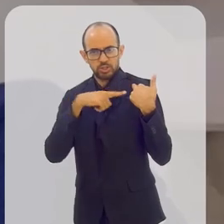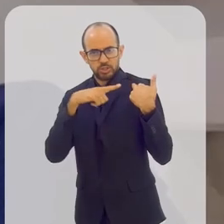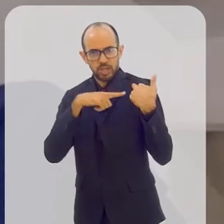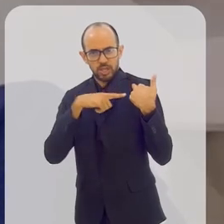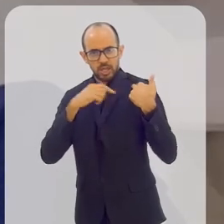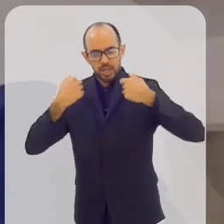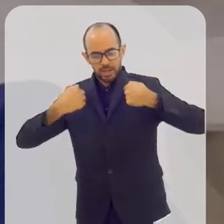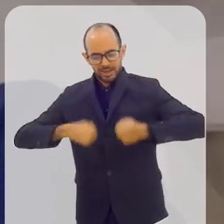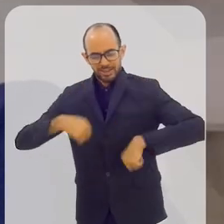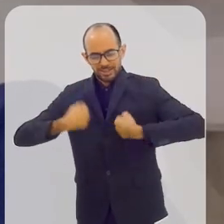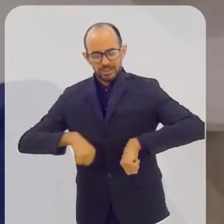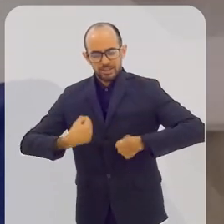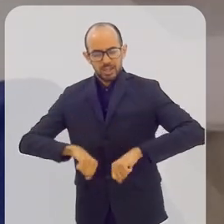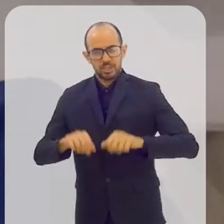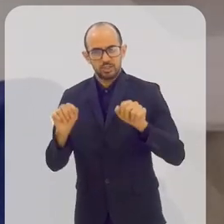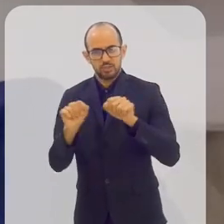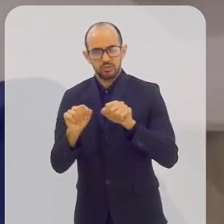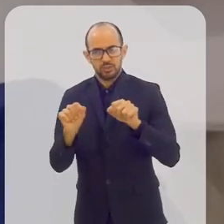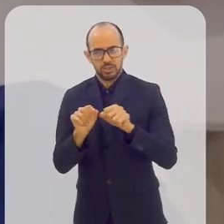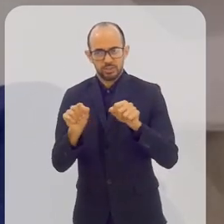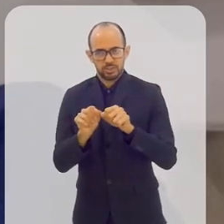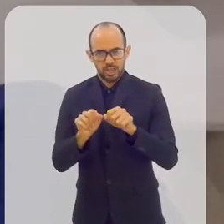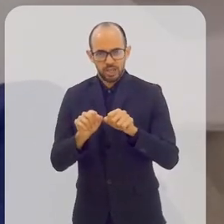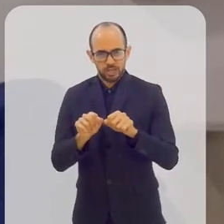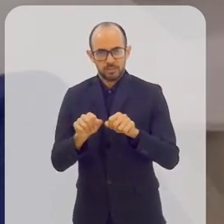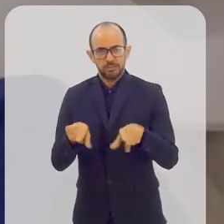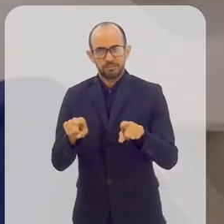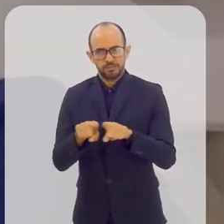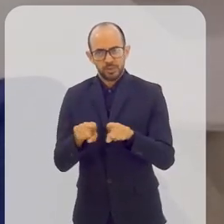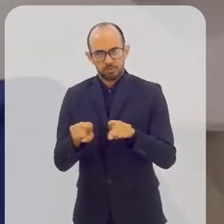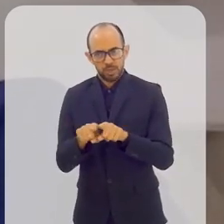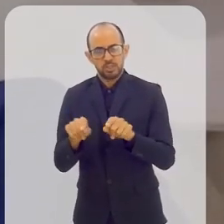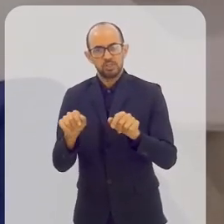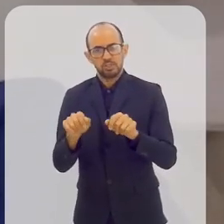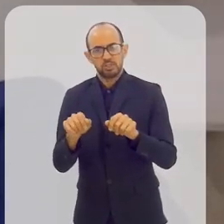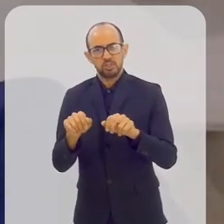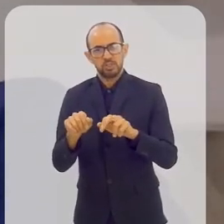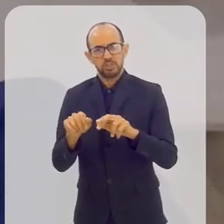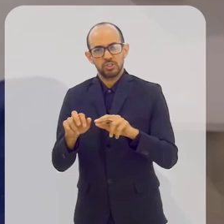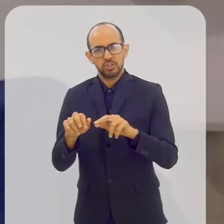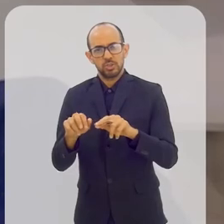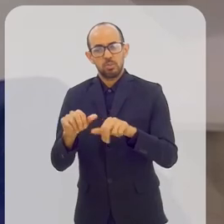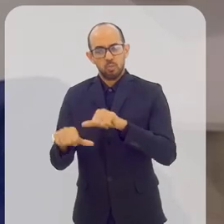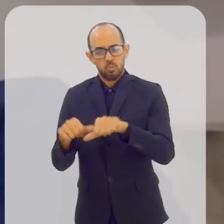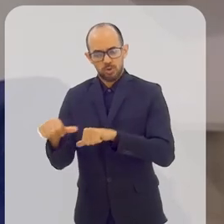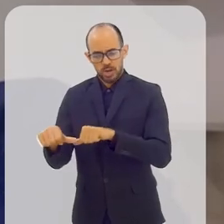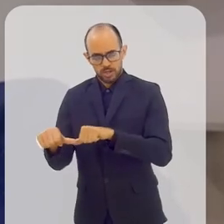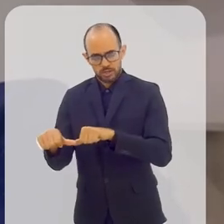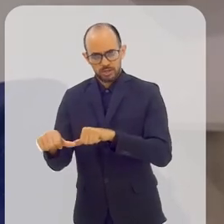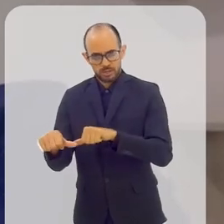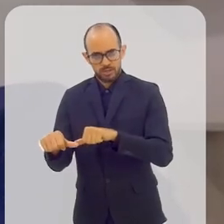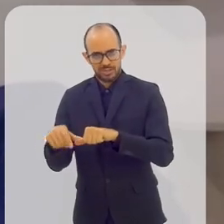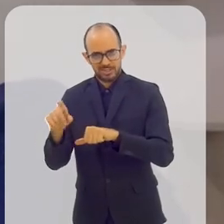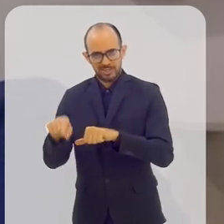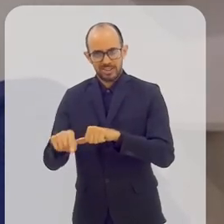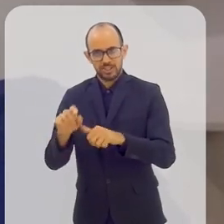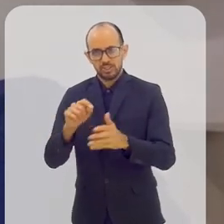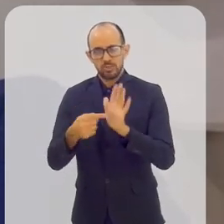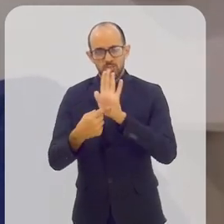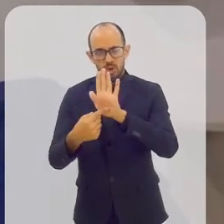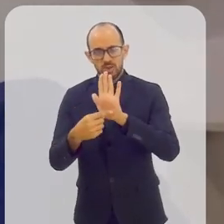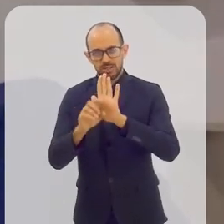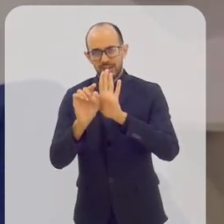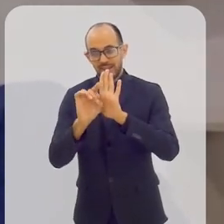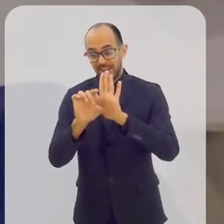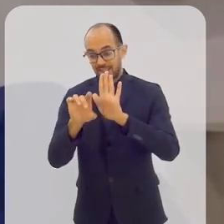e tem o dever do fazer, como o Sabatini disse, né? E de fazer diferente. Então, a gente mostra que cada